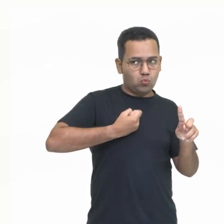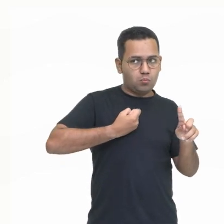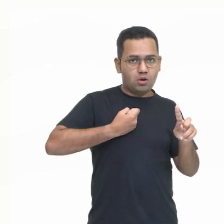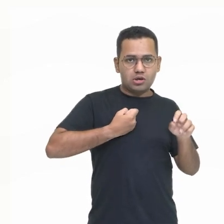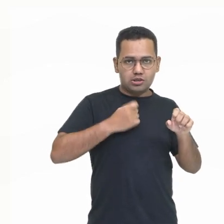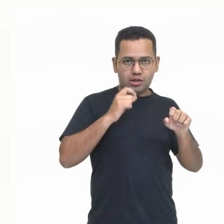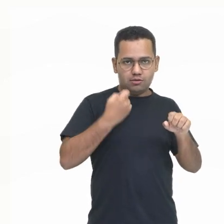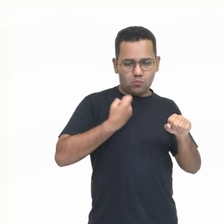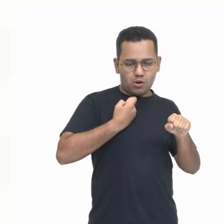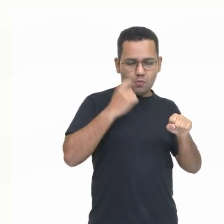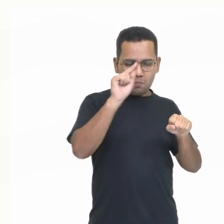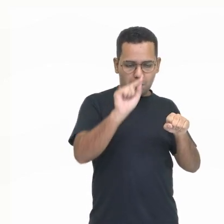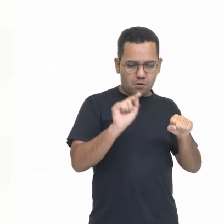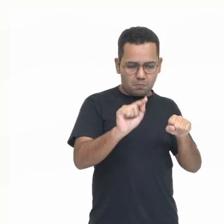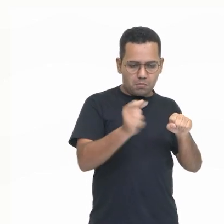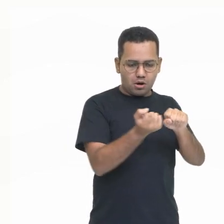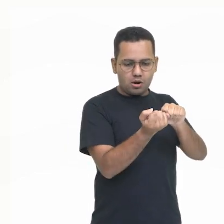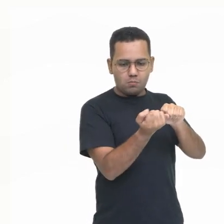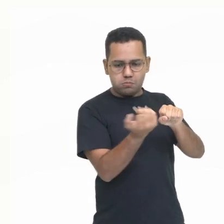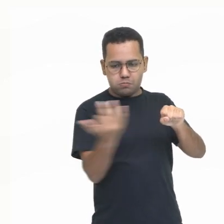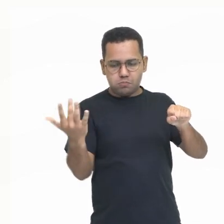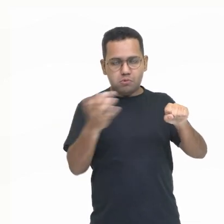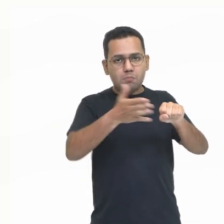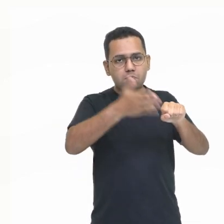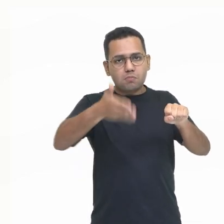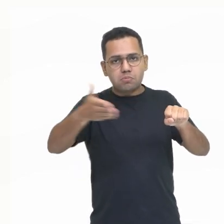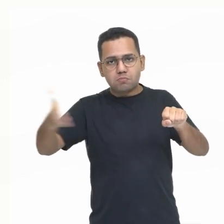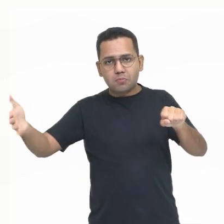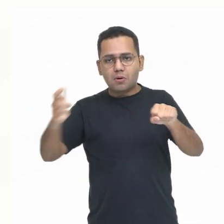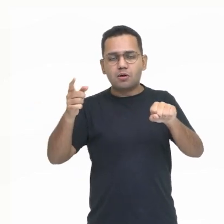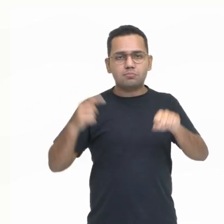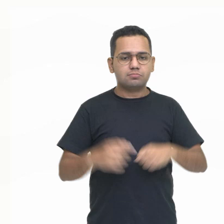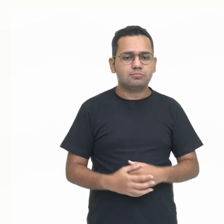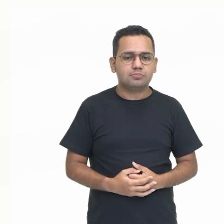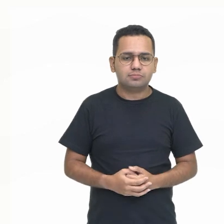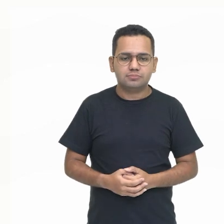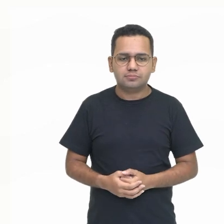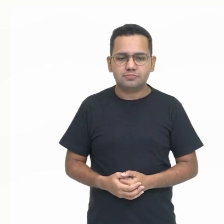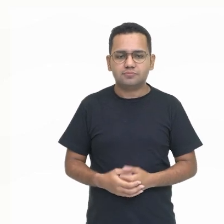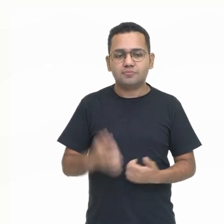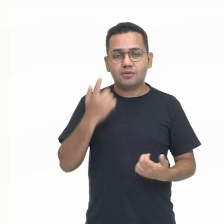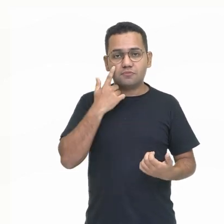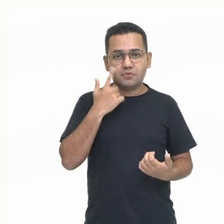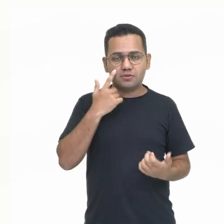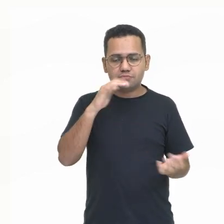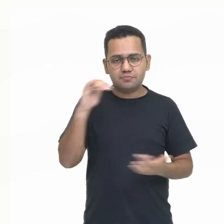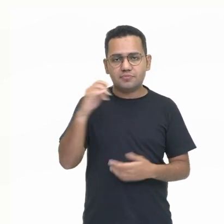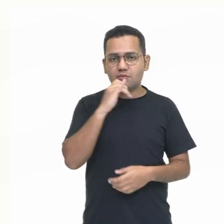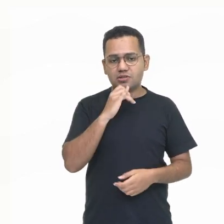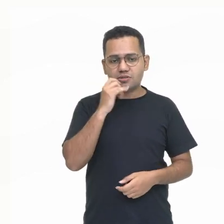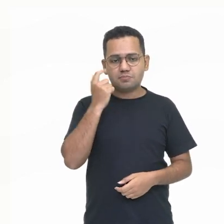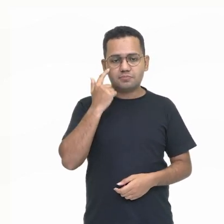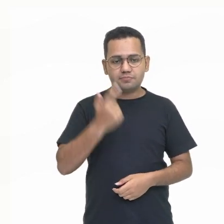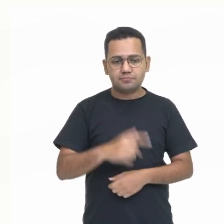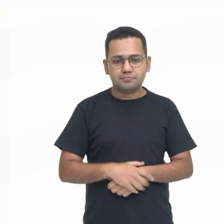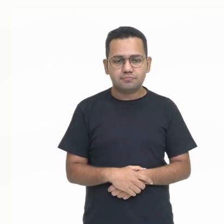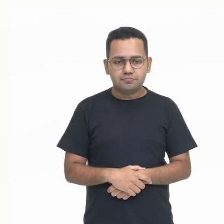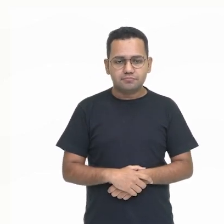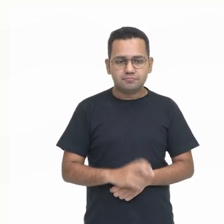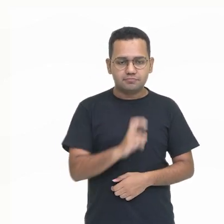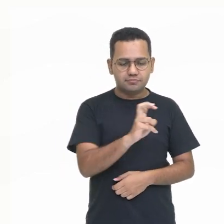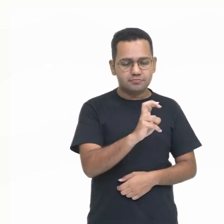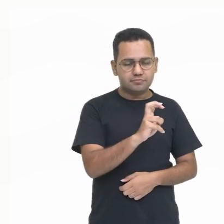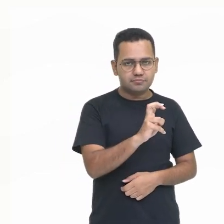Como exemplo aí, a permutação 5, né? 5 exclamação, ou seja, fatorial